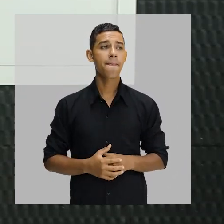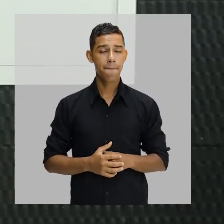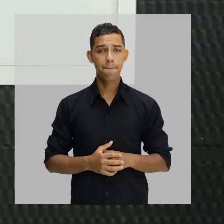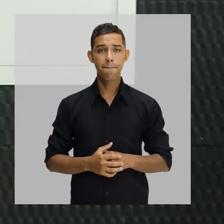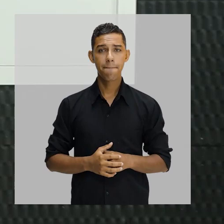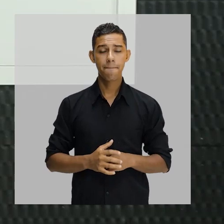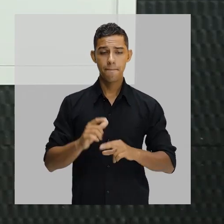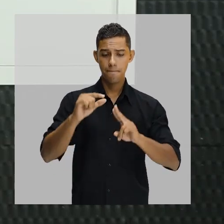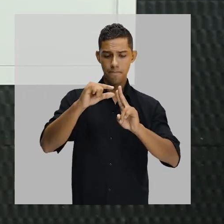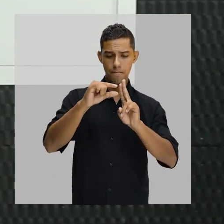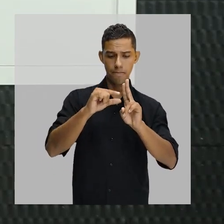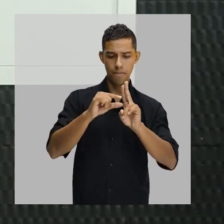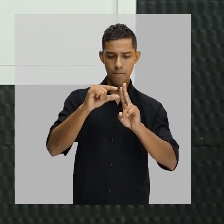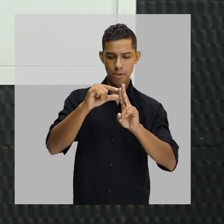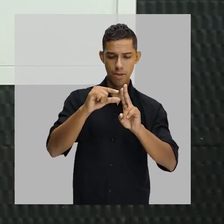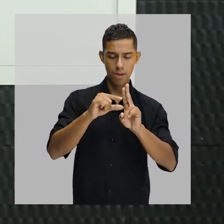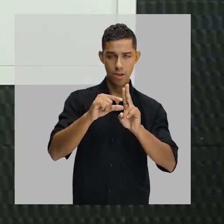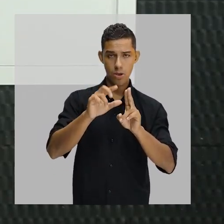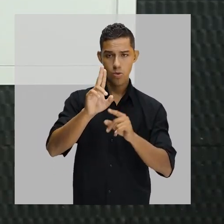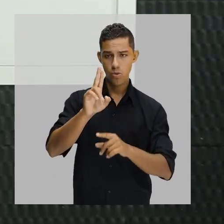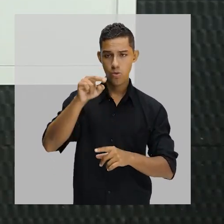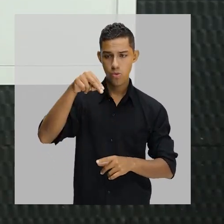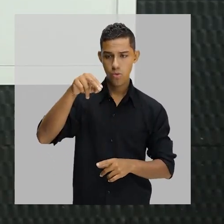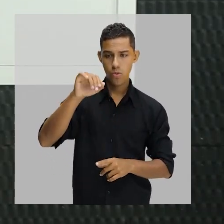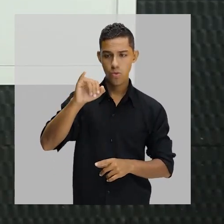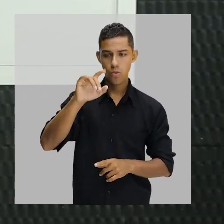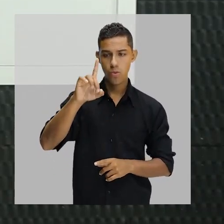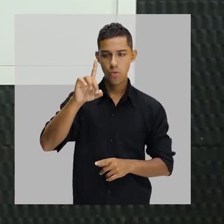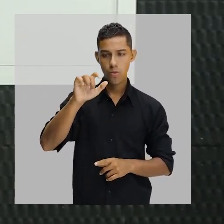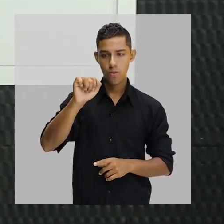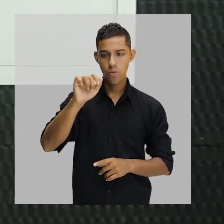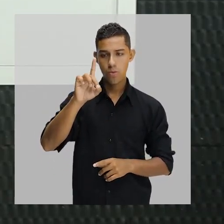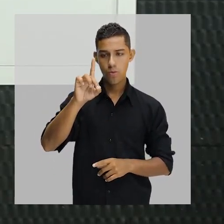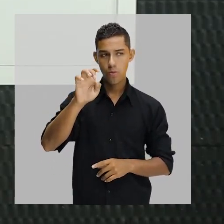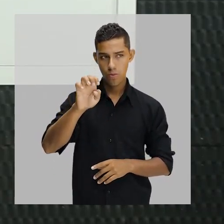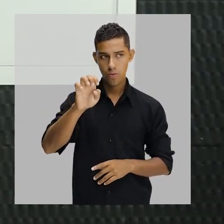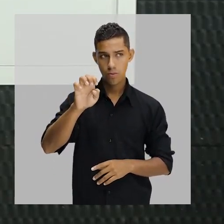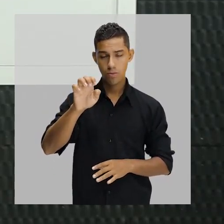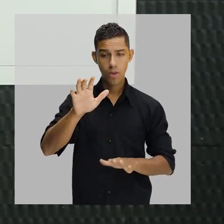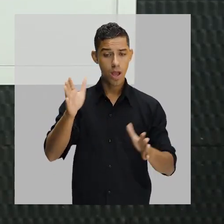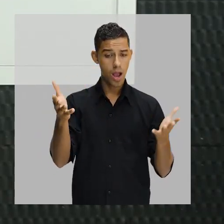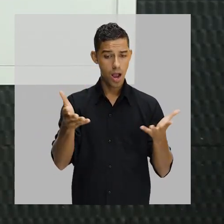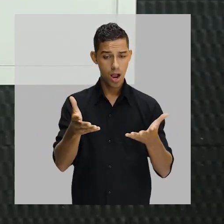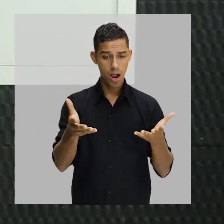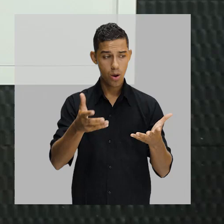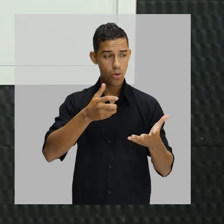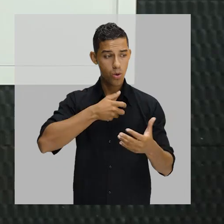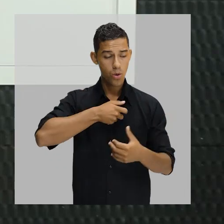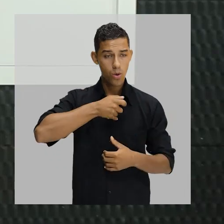às unidades. Então, bem simples. Basta jogar agora na velocidade. Então, velocidade